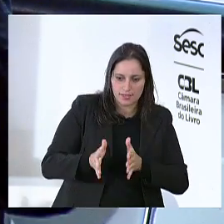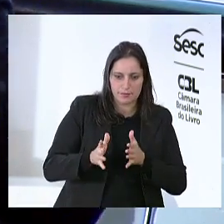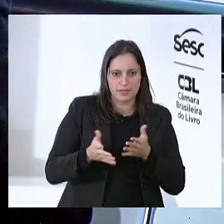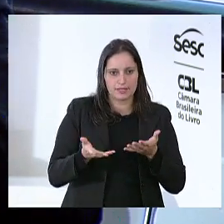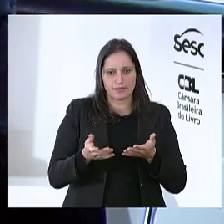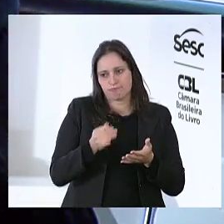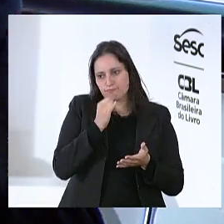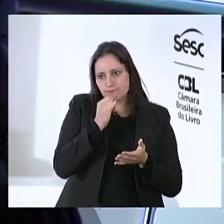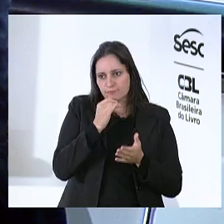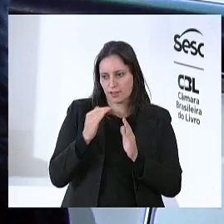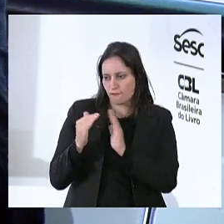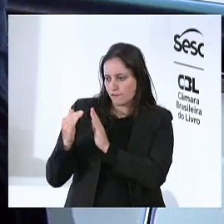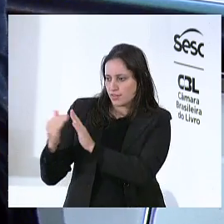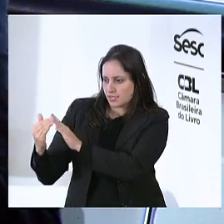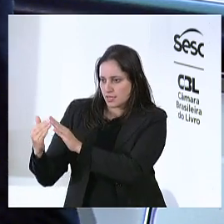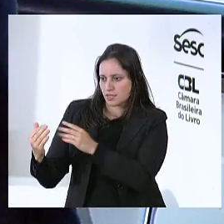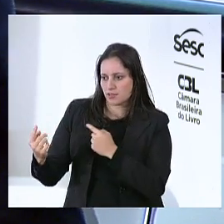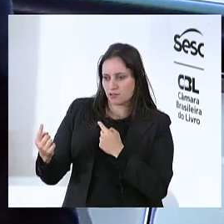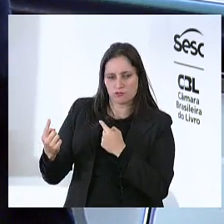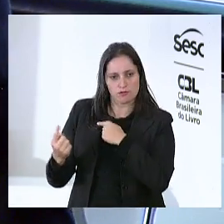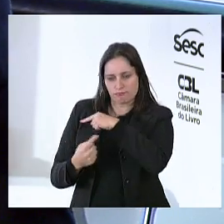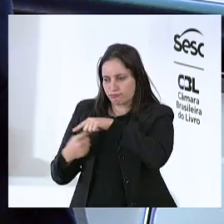os desconhecidos, com pessoas